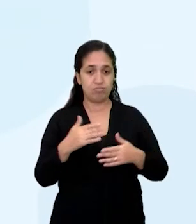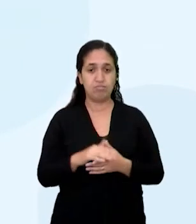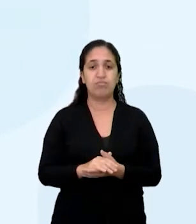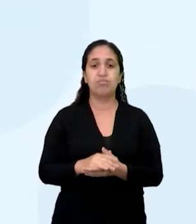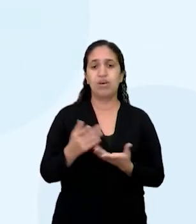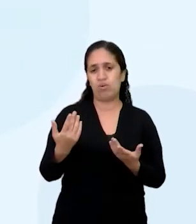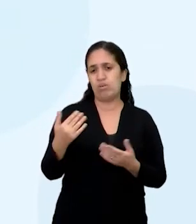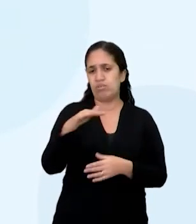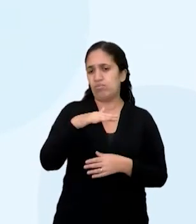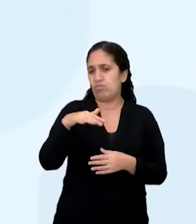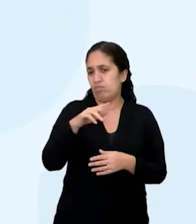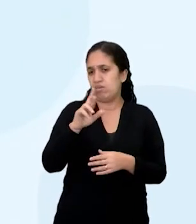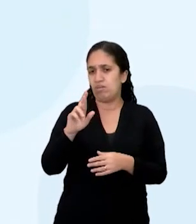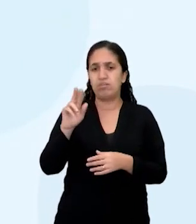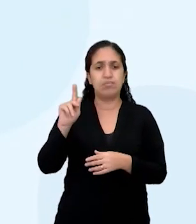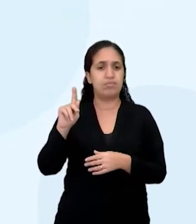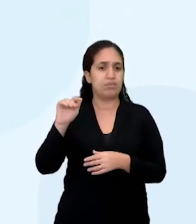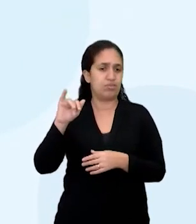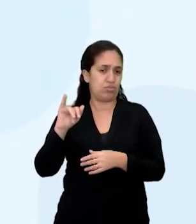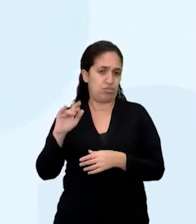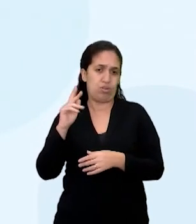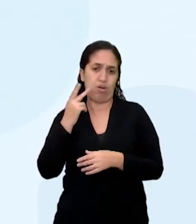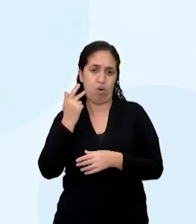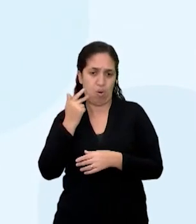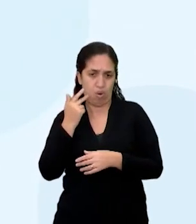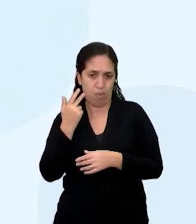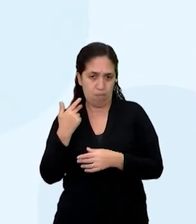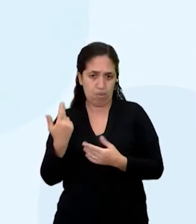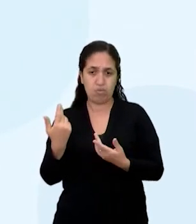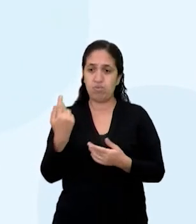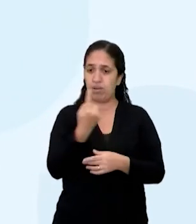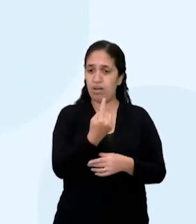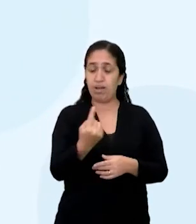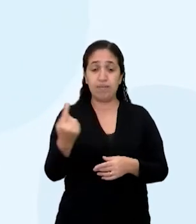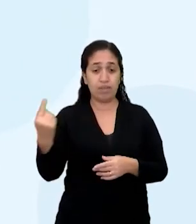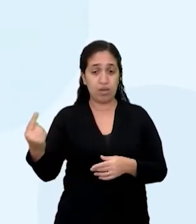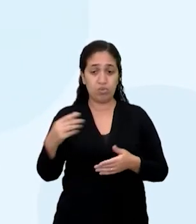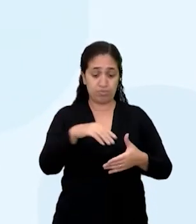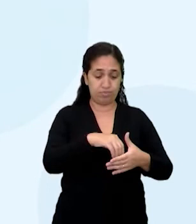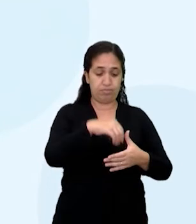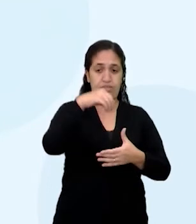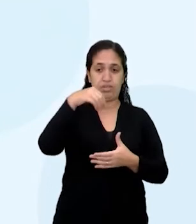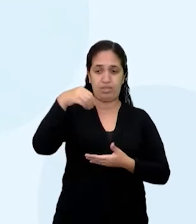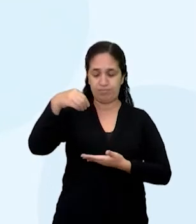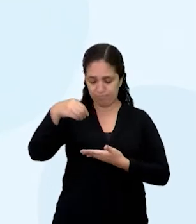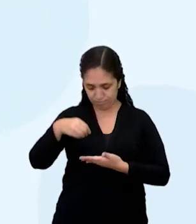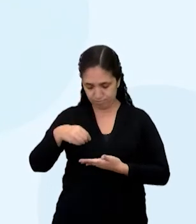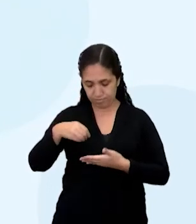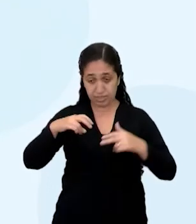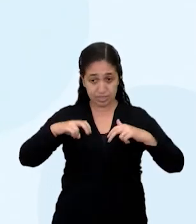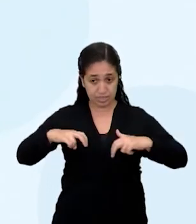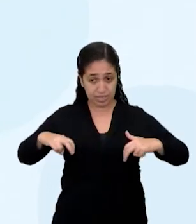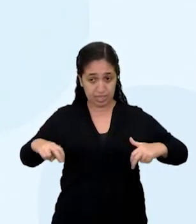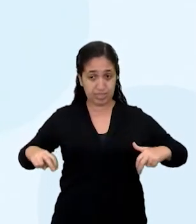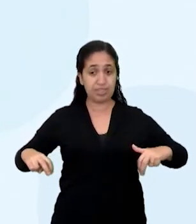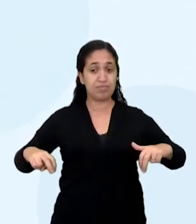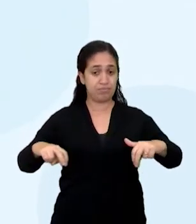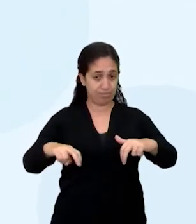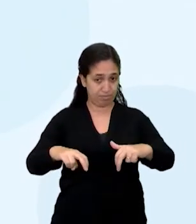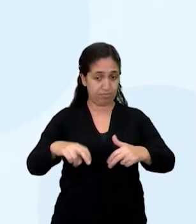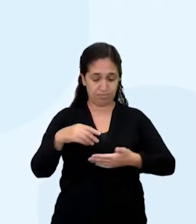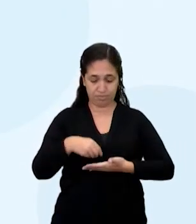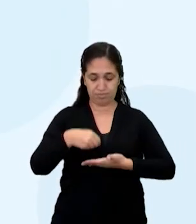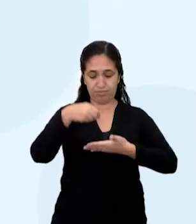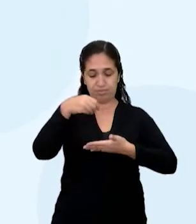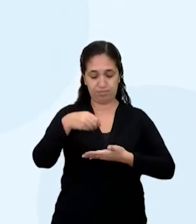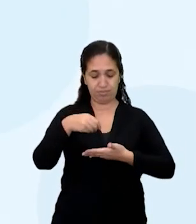RPG comum, cada jogador pega a sua ficha e senta-se à mesa, como em um jogo qualquer, representando